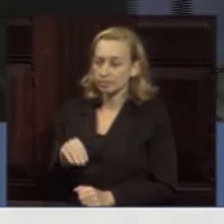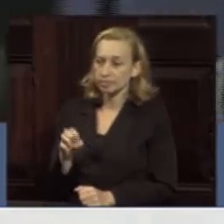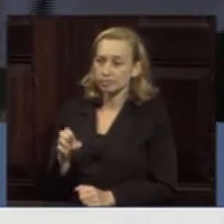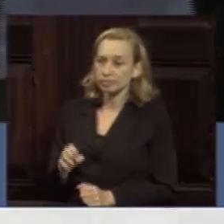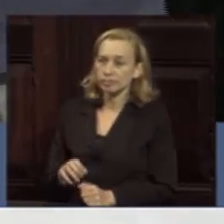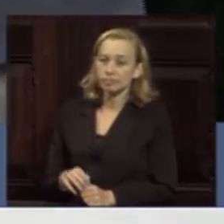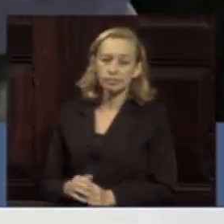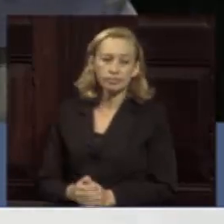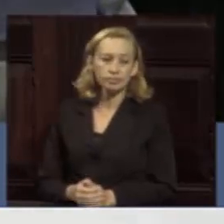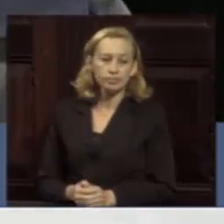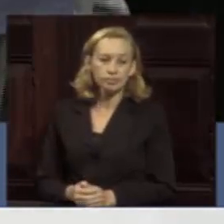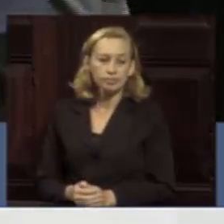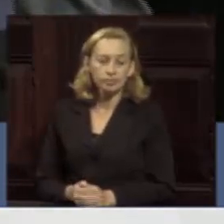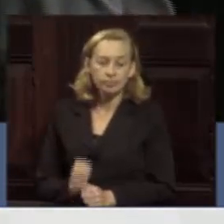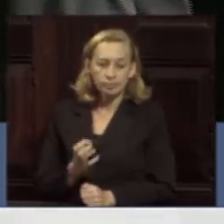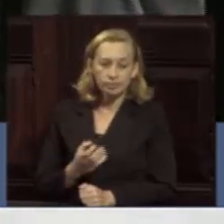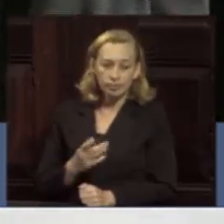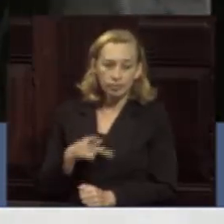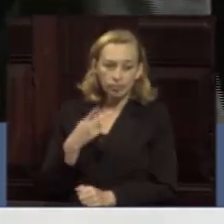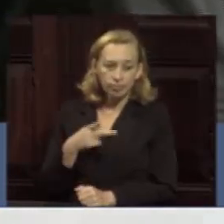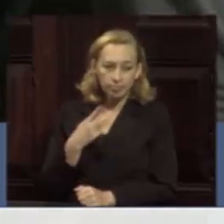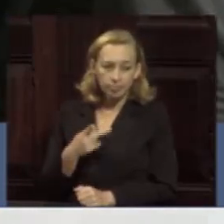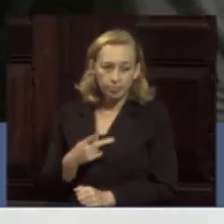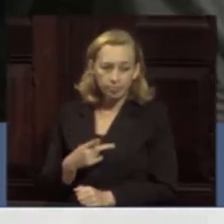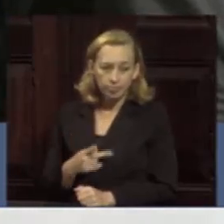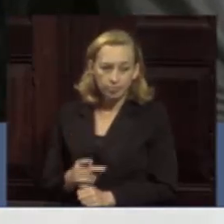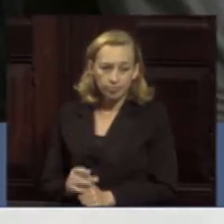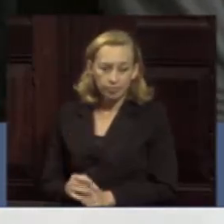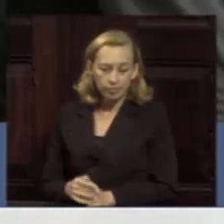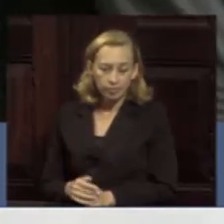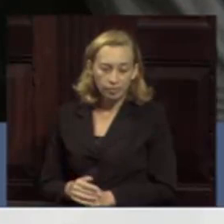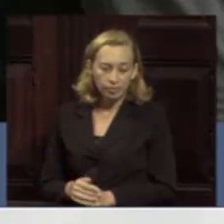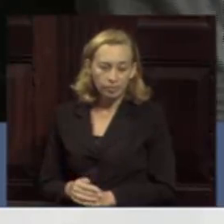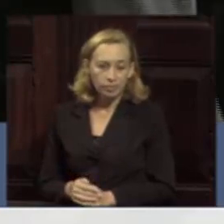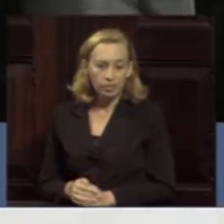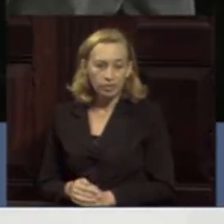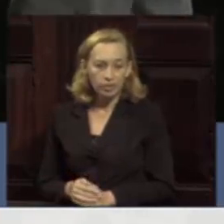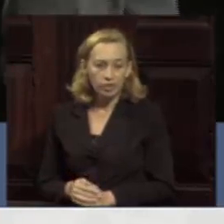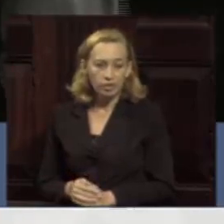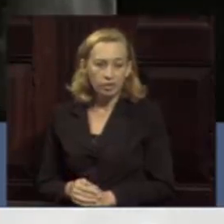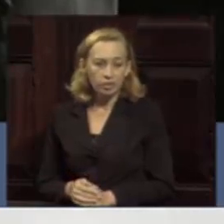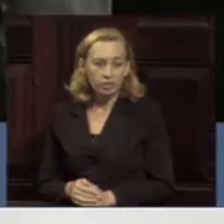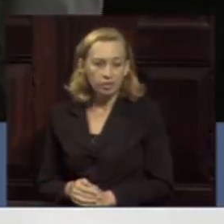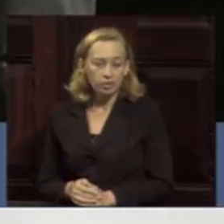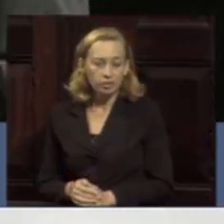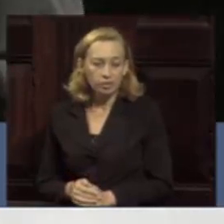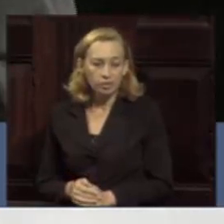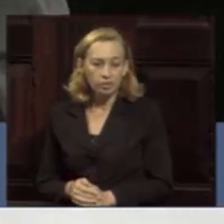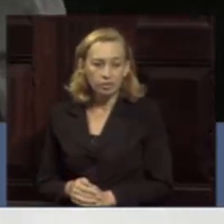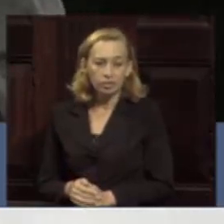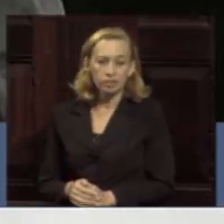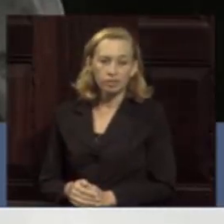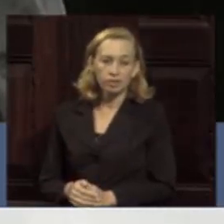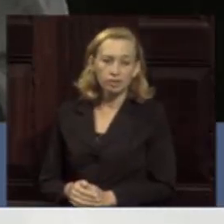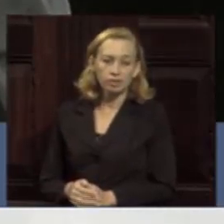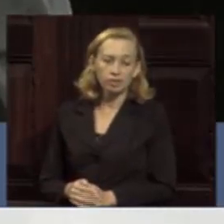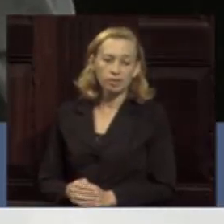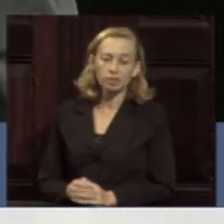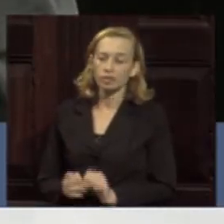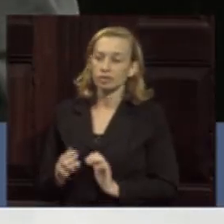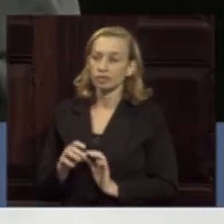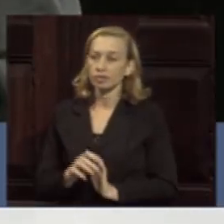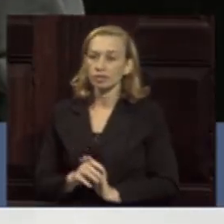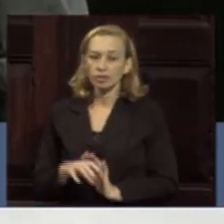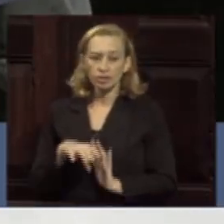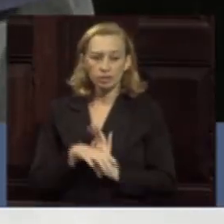iria aqui fragilizar a mulher. E aprovo também pela comissão a emenda modificativa